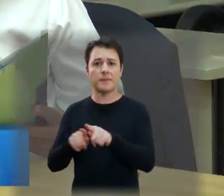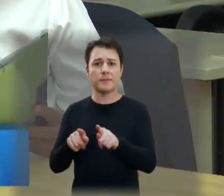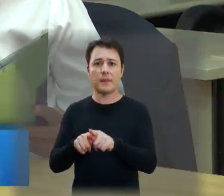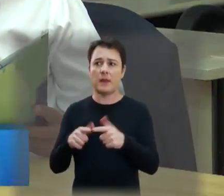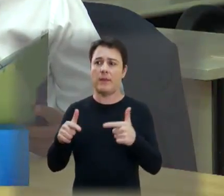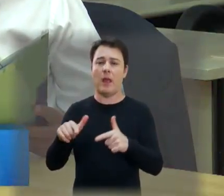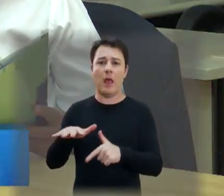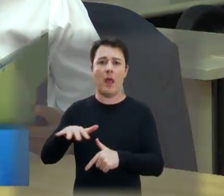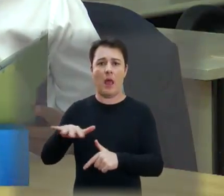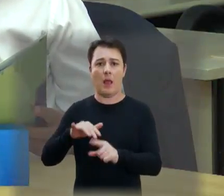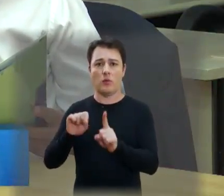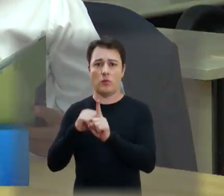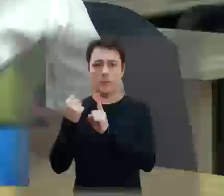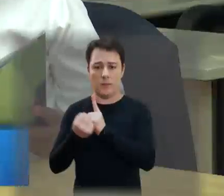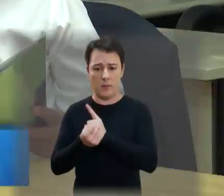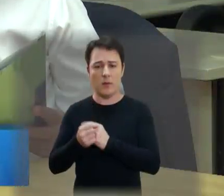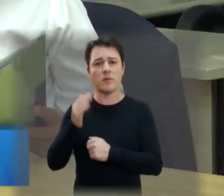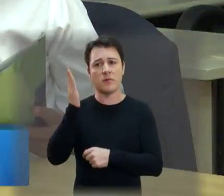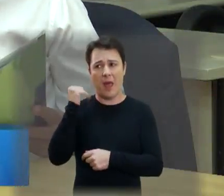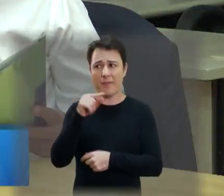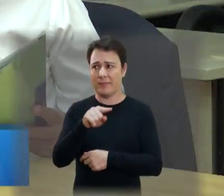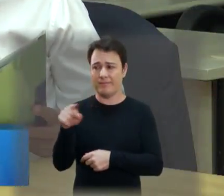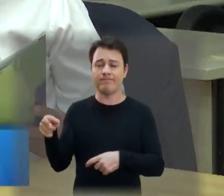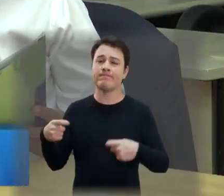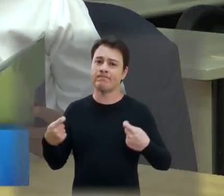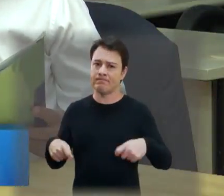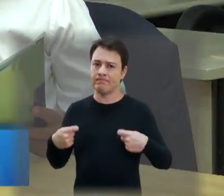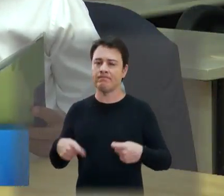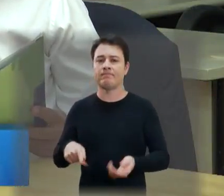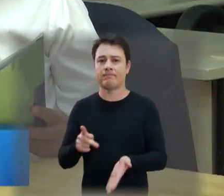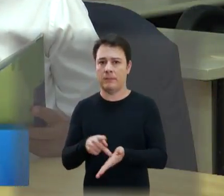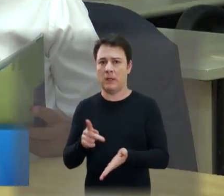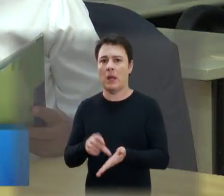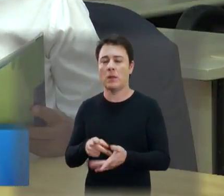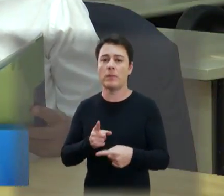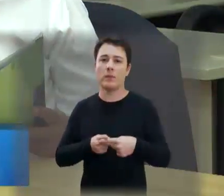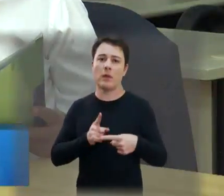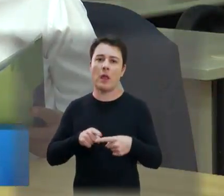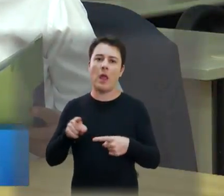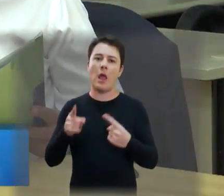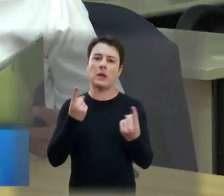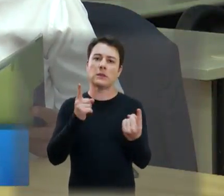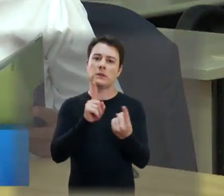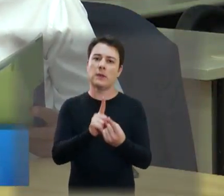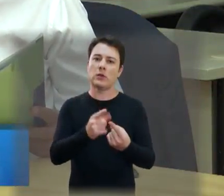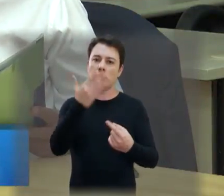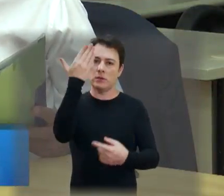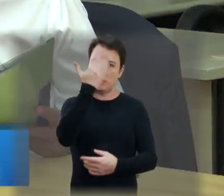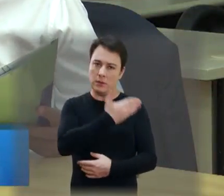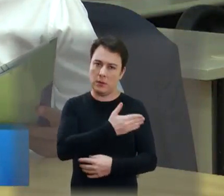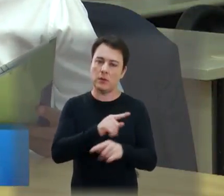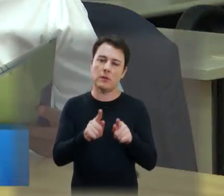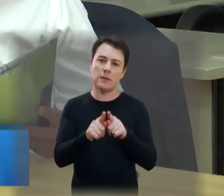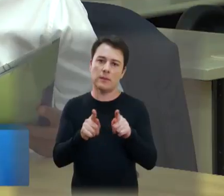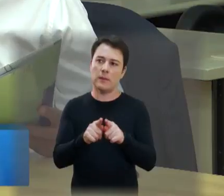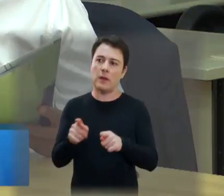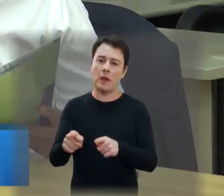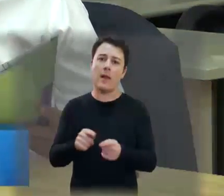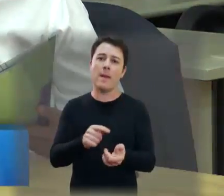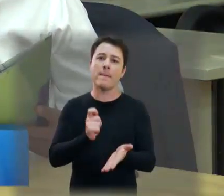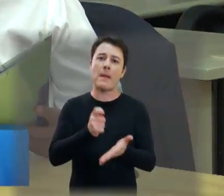social sabem bem disso, conta moeda, às vezes, né, para fazer um atendimento digno e para manter